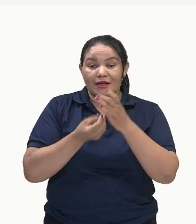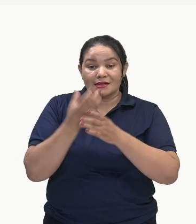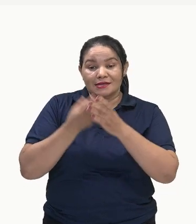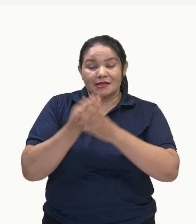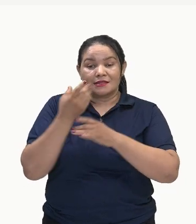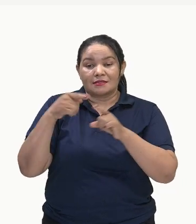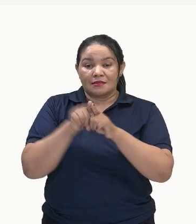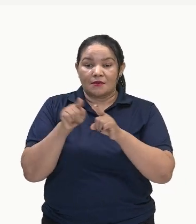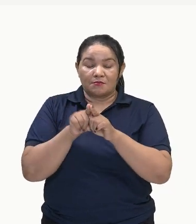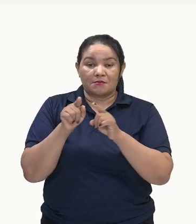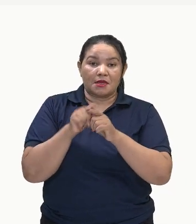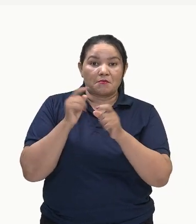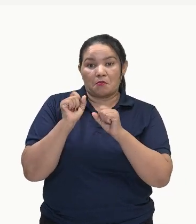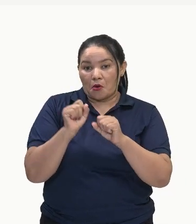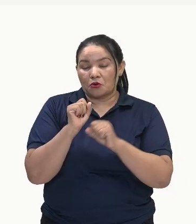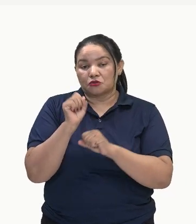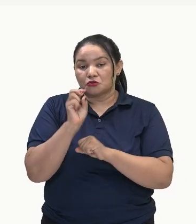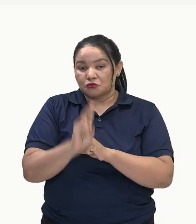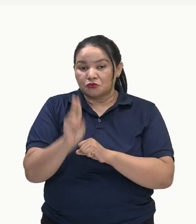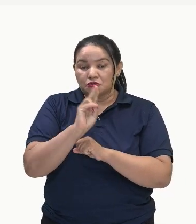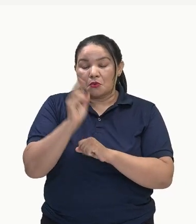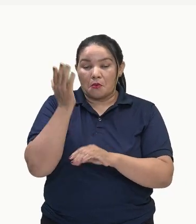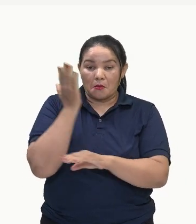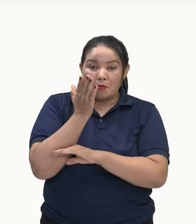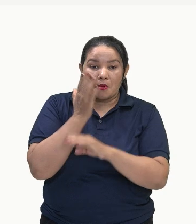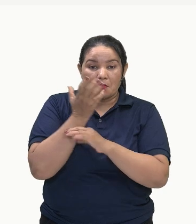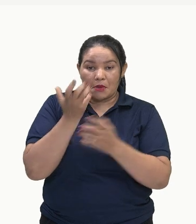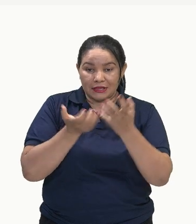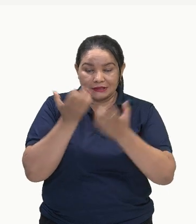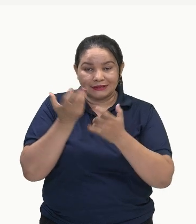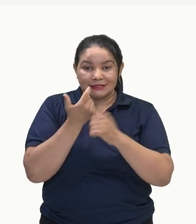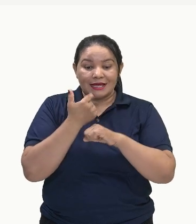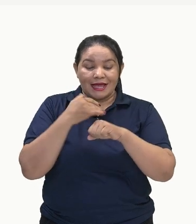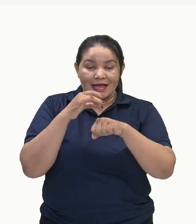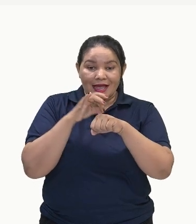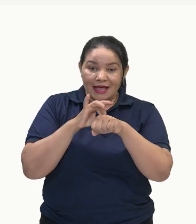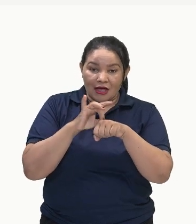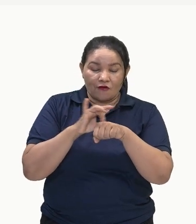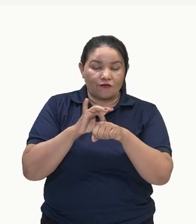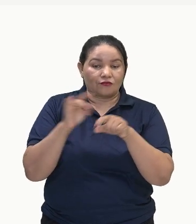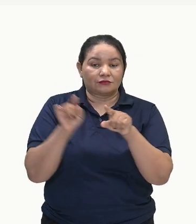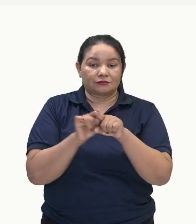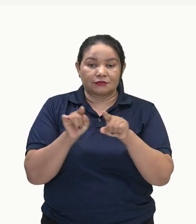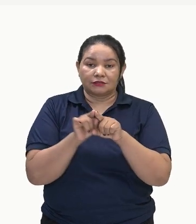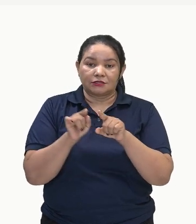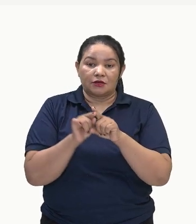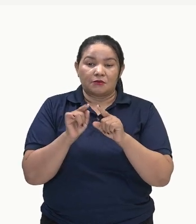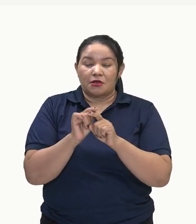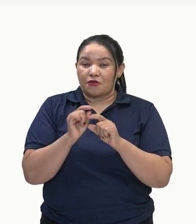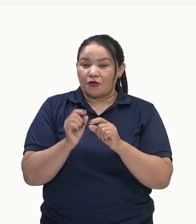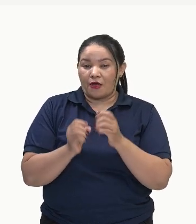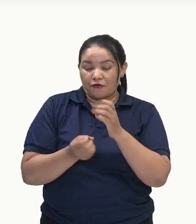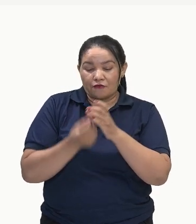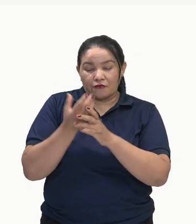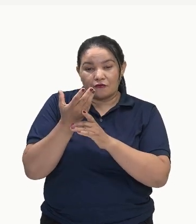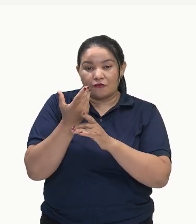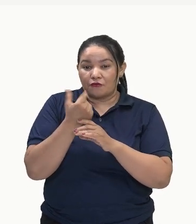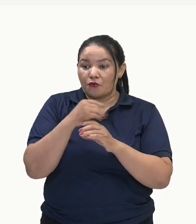natural. E aí esse calor, gente, vai gerar ali uma fuligem, né, um vapor que vai sair pela